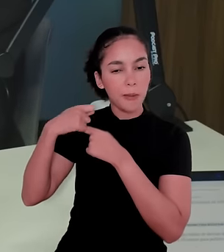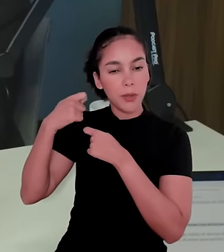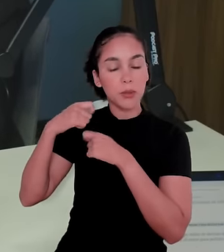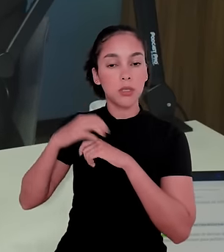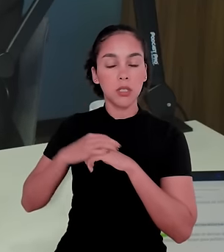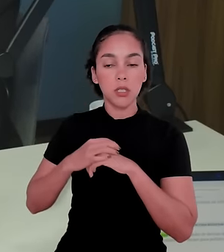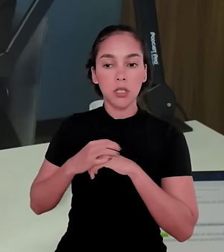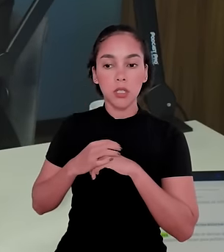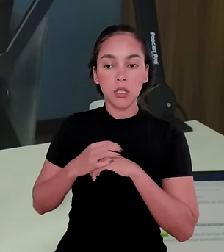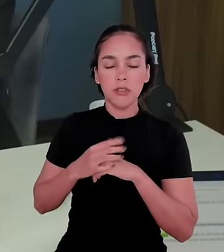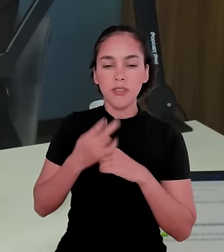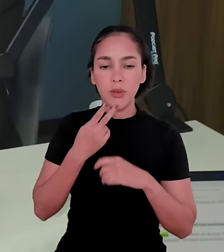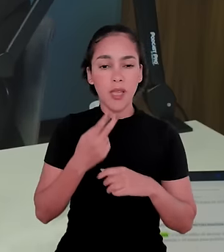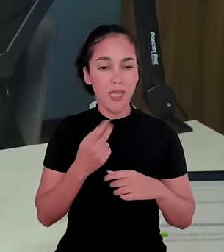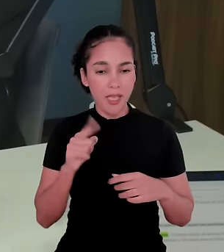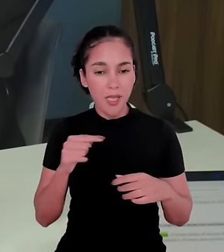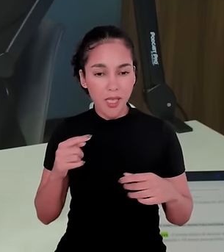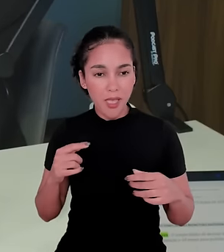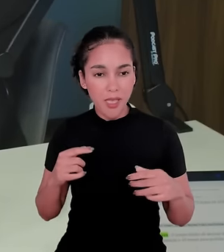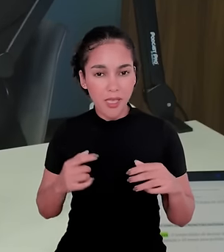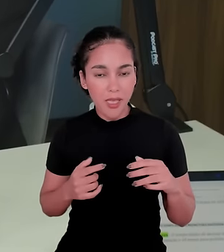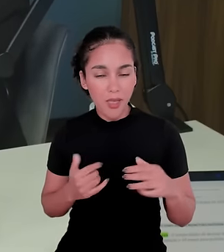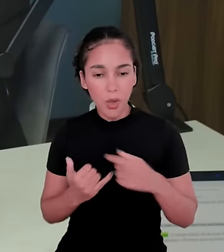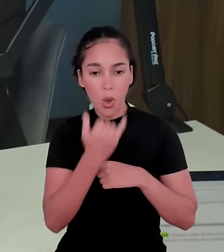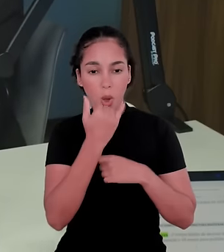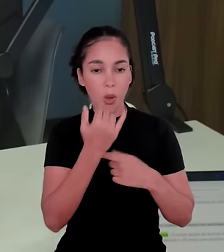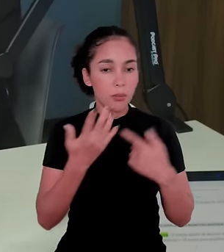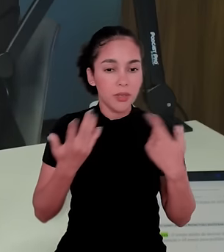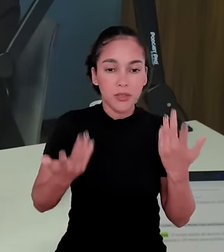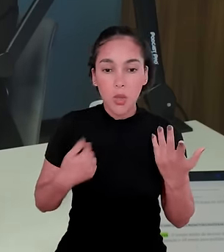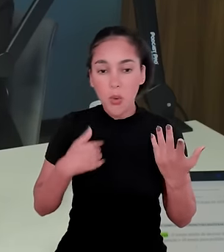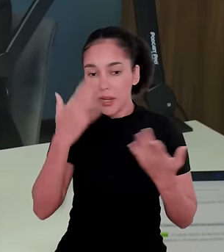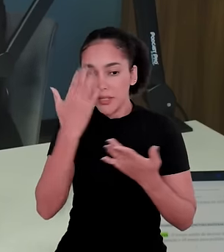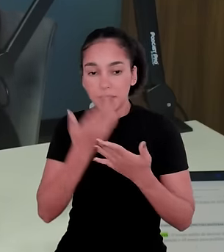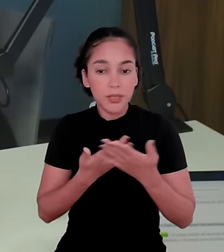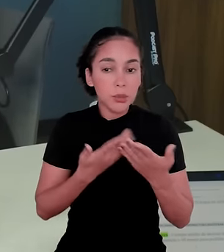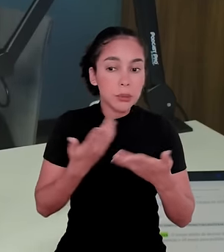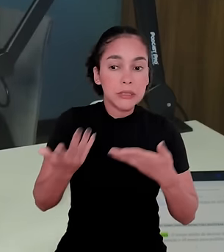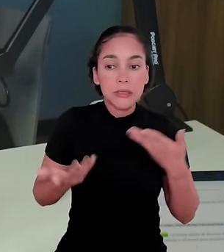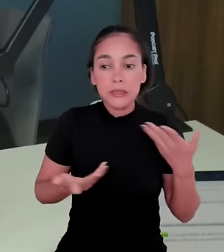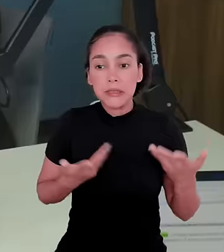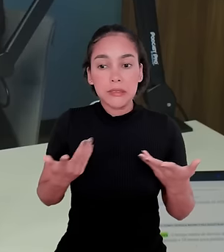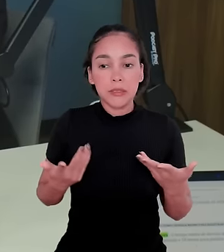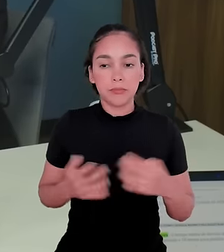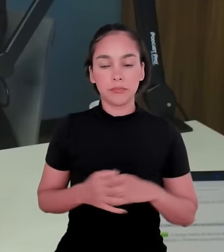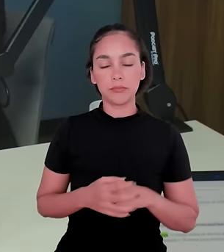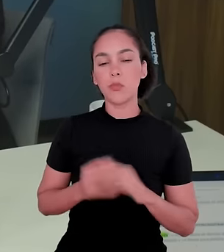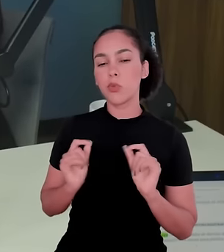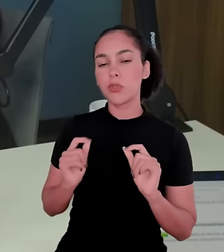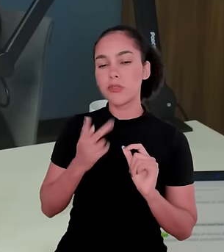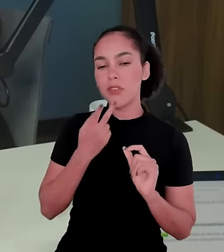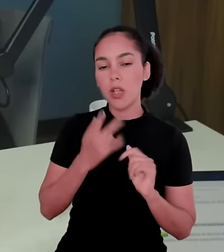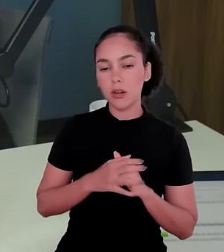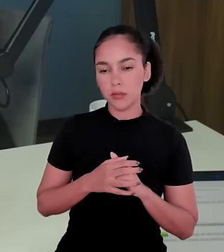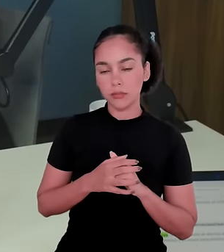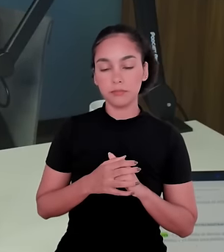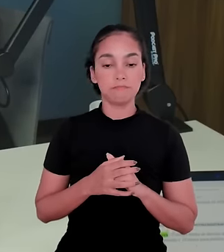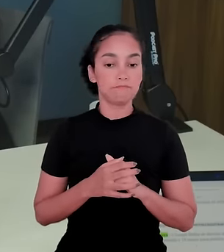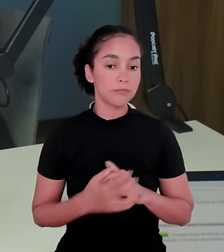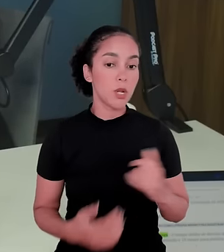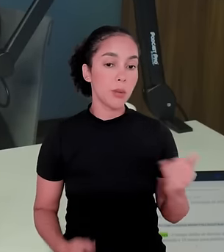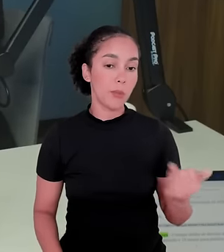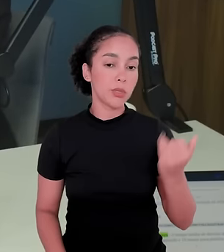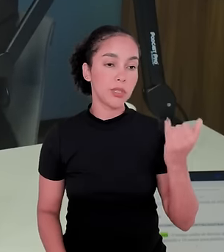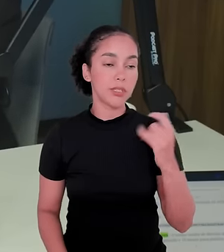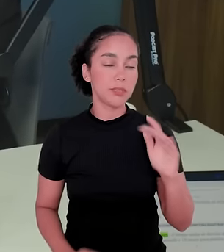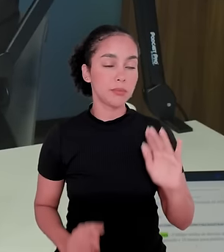falou isso é golpe não é eu acredito não acredito que que que que que você fala sobre isso assim nesse caso não importante essa pergunta